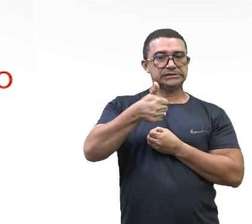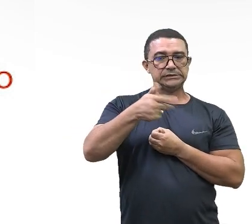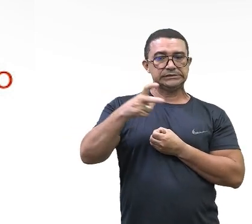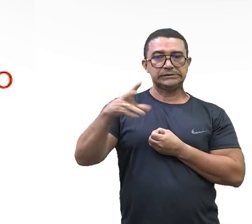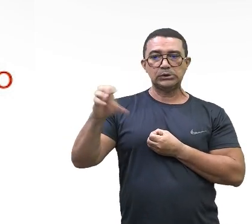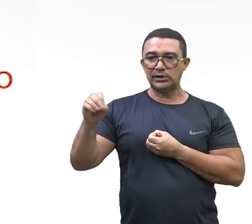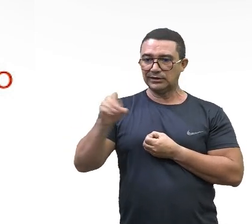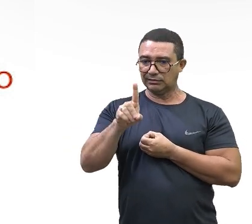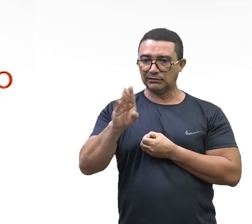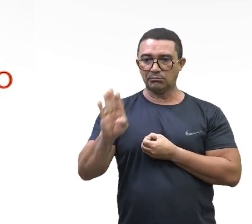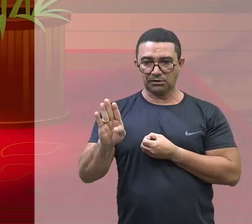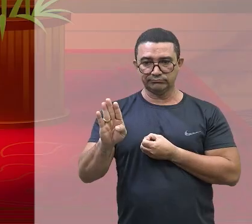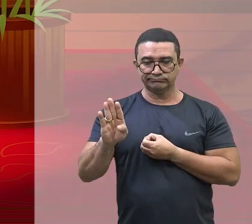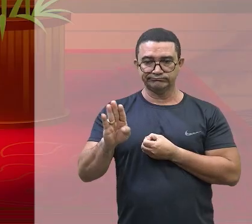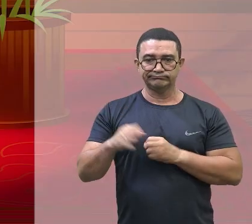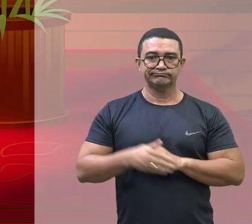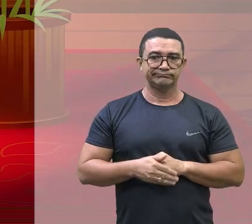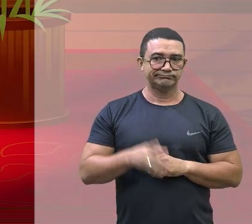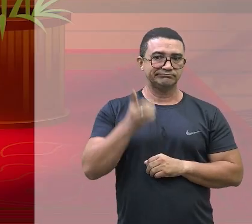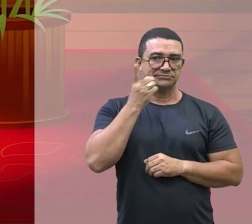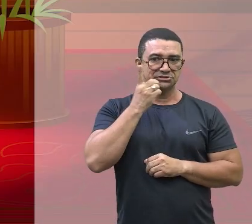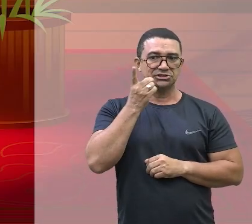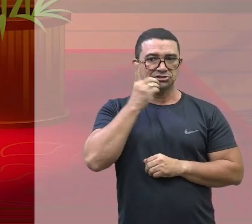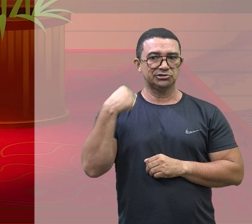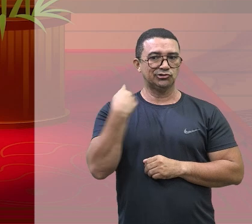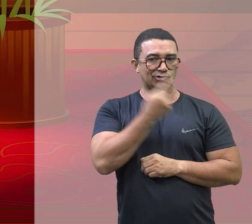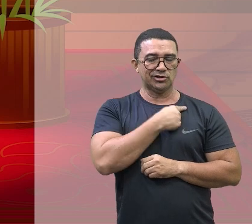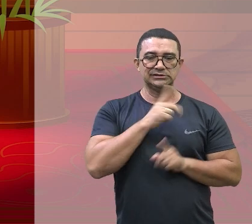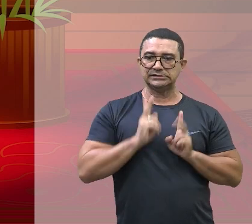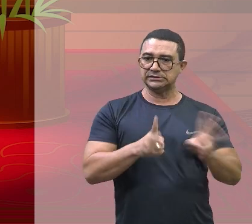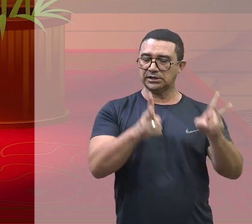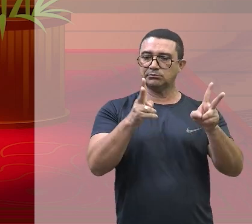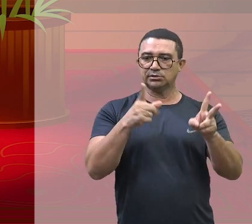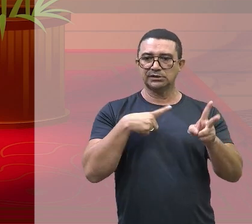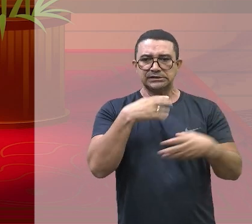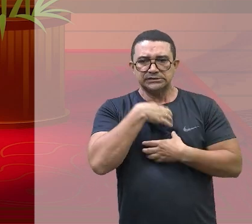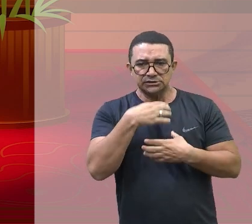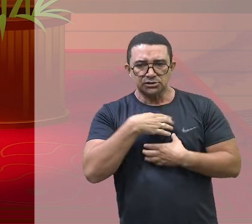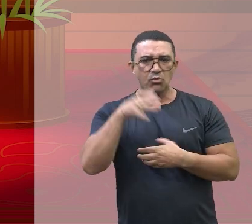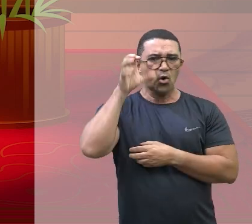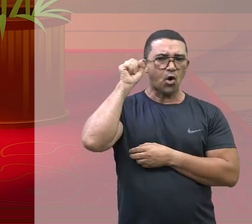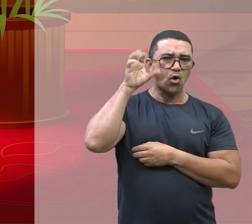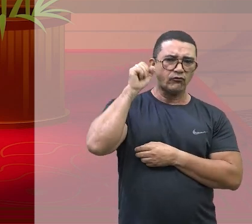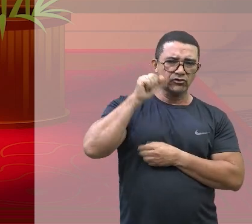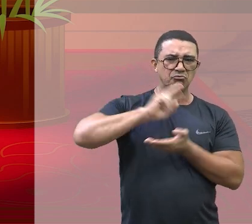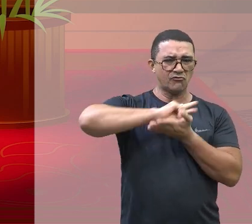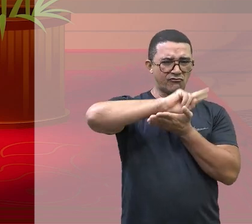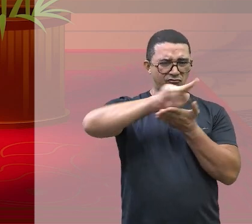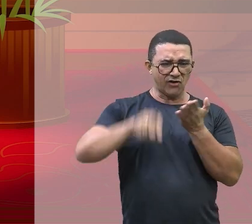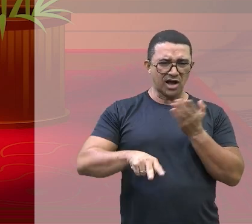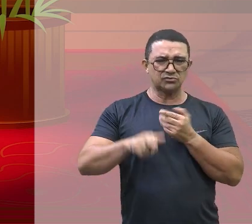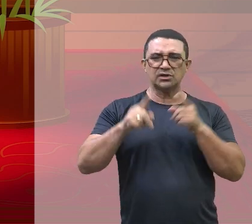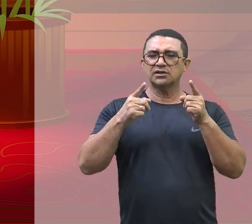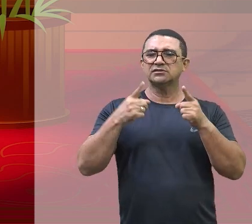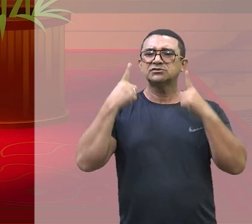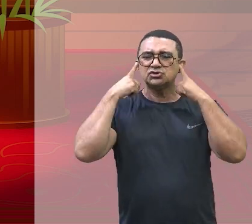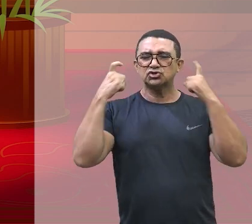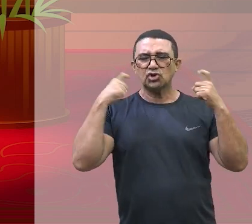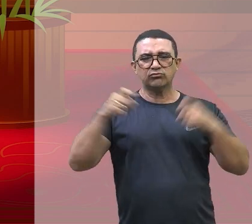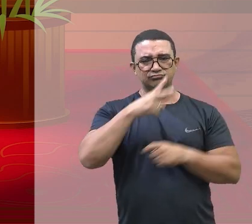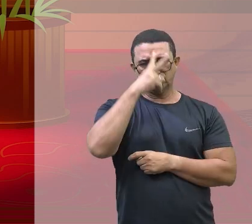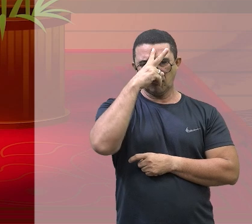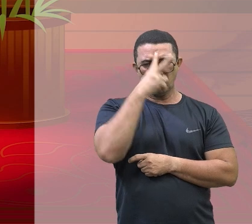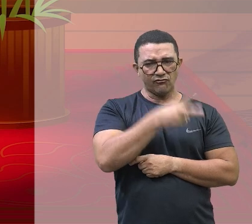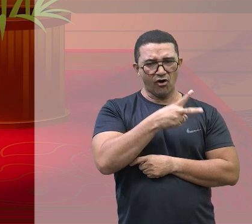que no nosso dia a dia, nós já estamos expostos a vários decibéis e devemos ter